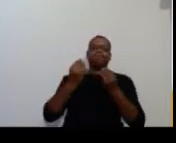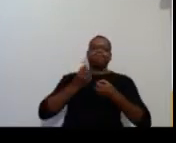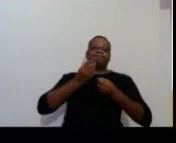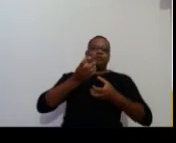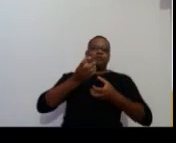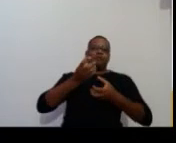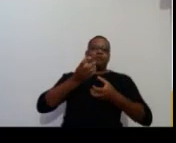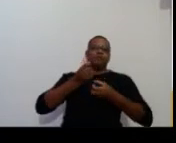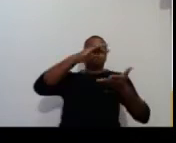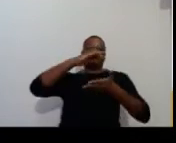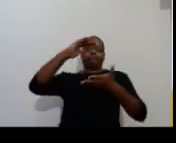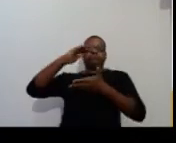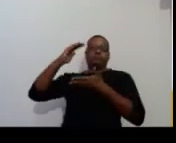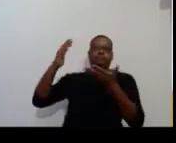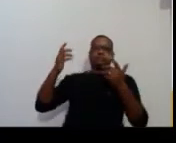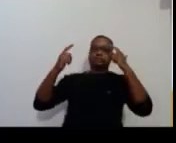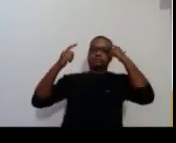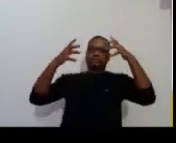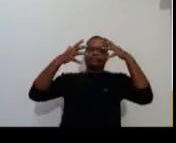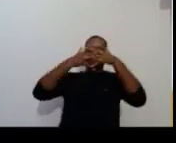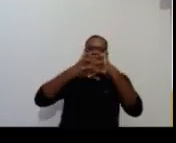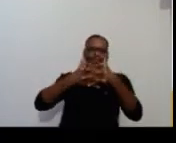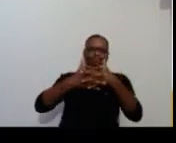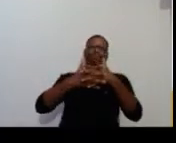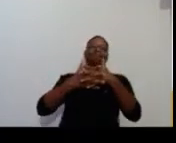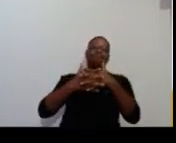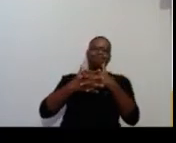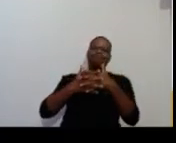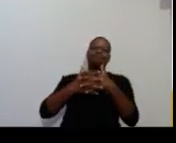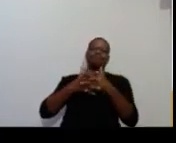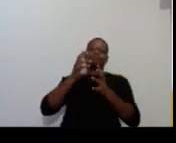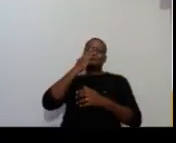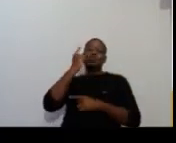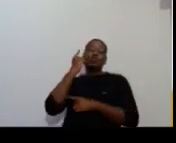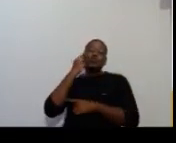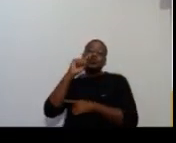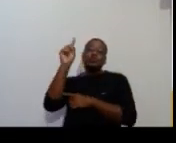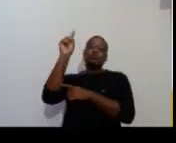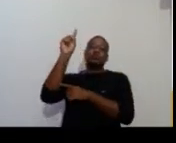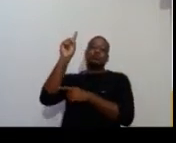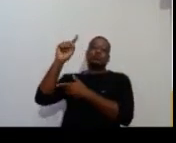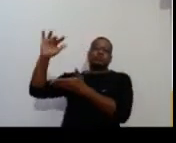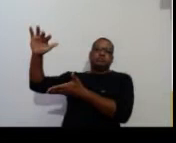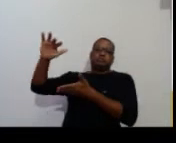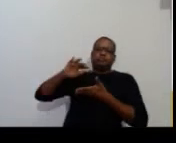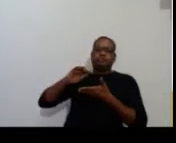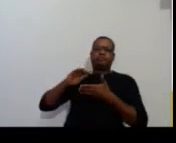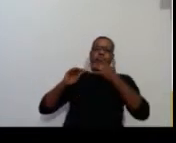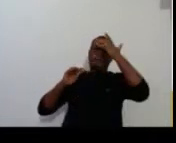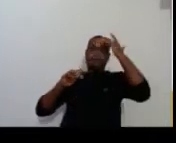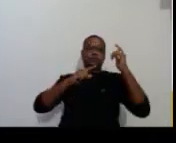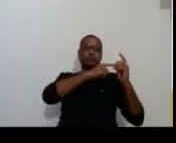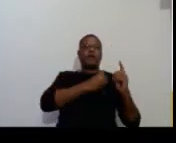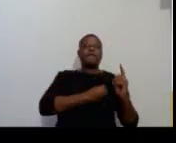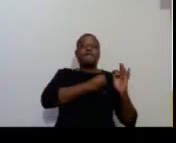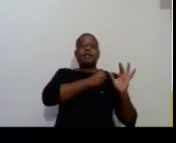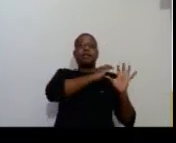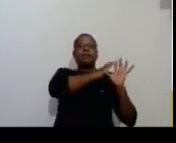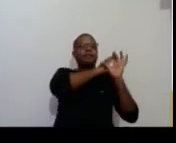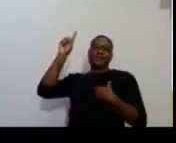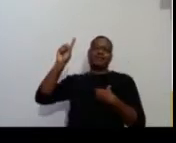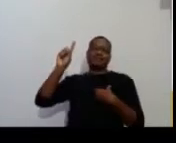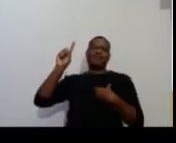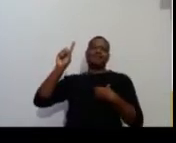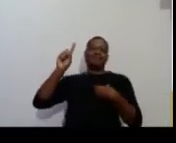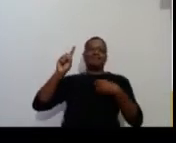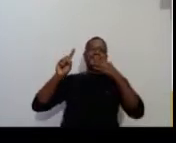uma pessoa na vida inteira, no século 20, 10. Imagine, é muita coisa. A nossa cabeça fica assim. Quando a gente fala que as crianças